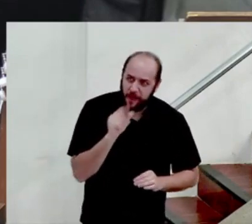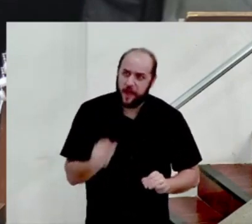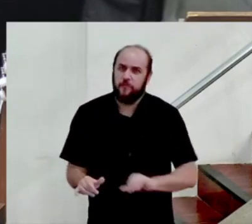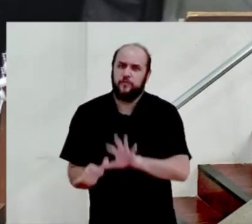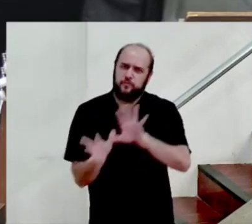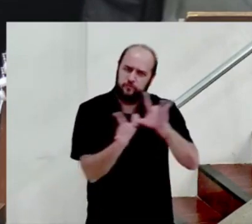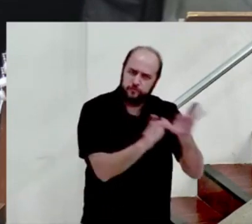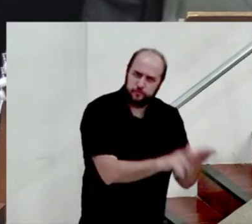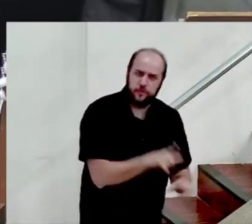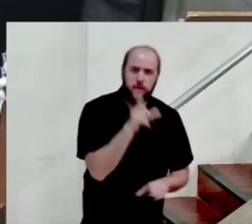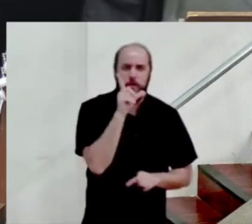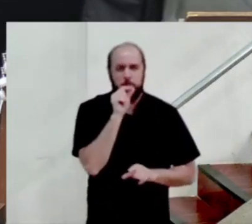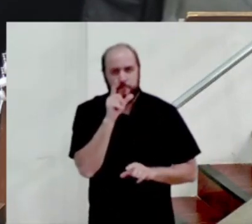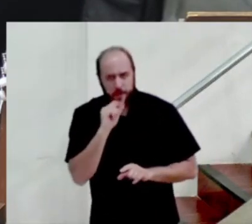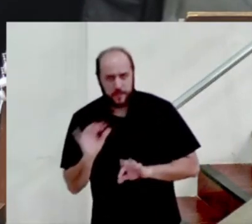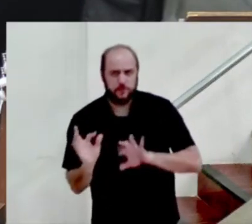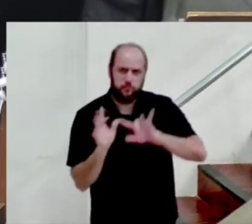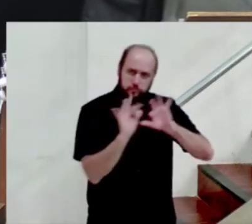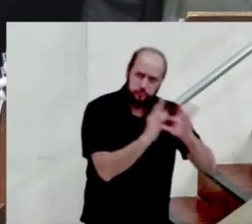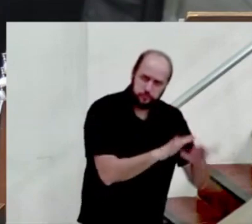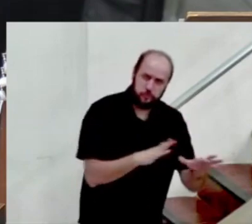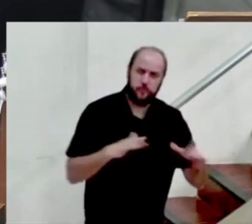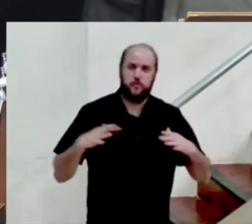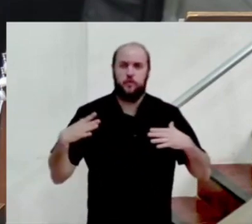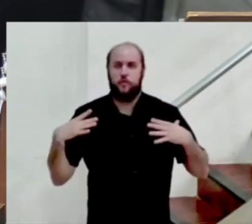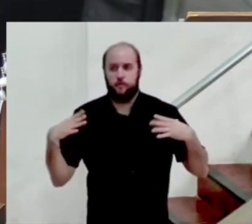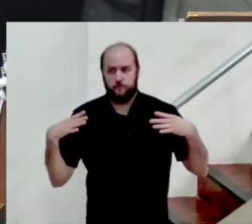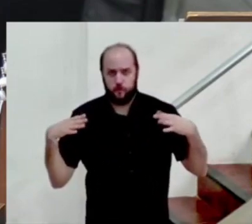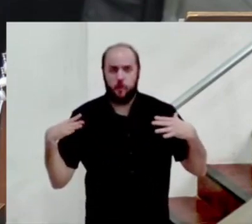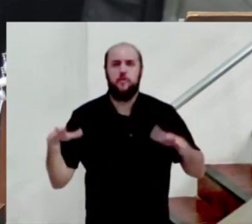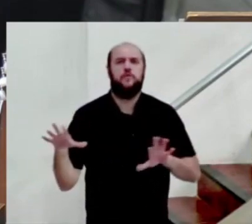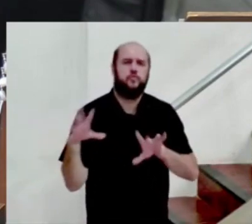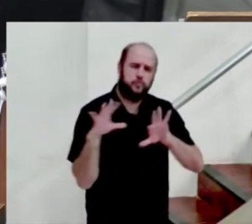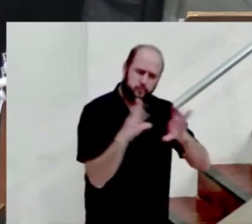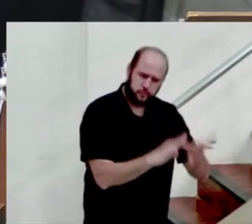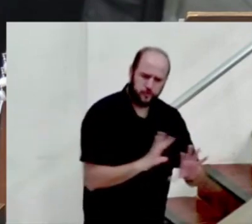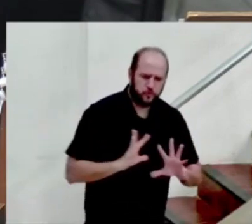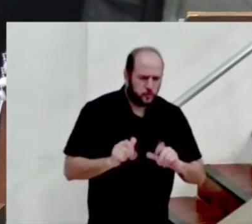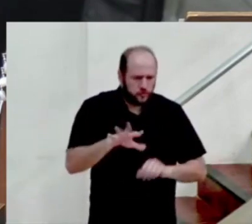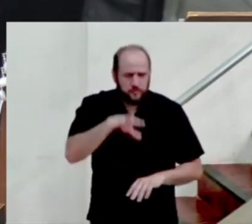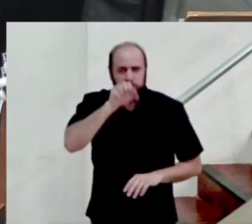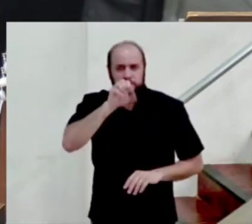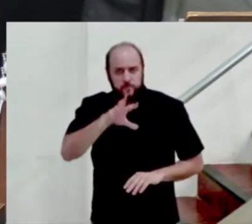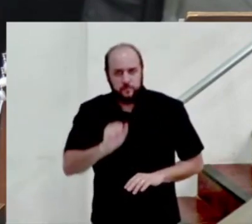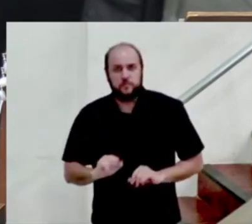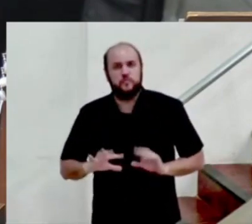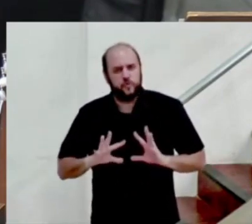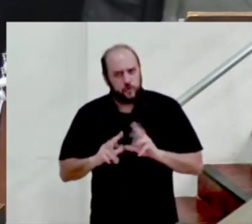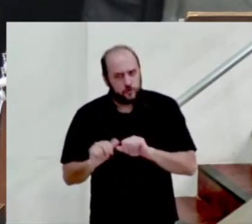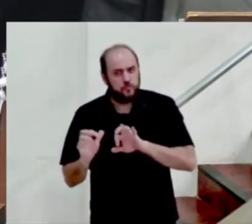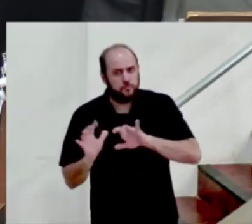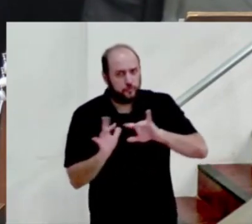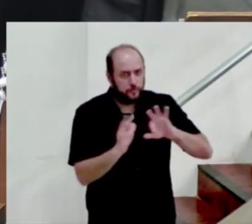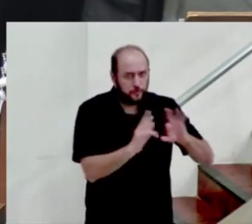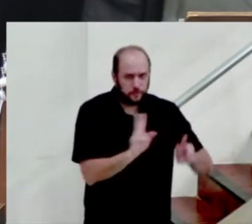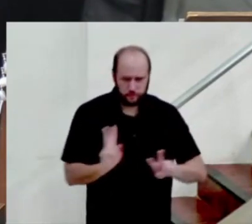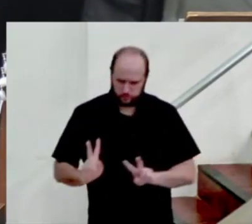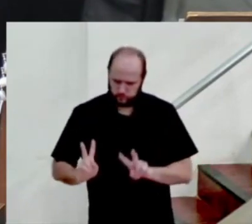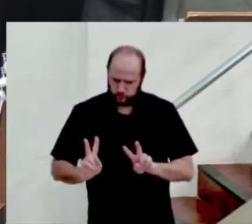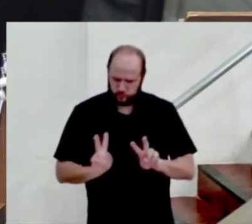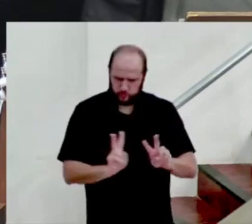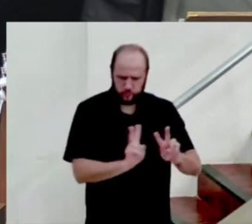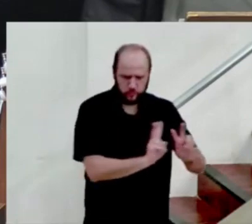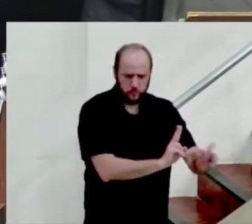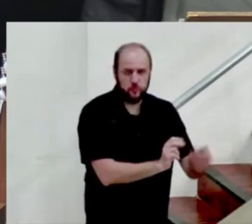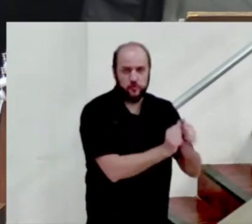os pássaros e tudo o que tem asa. De todos os seres em que havia fôlego de vida, entraram na arca de 2 em 2 para junto de